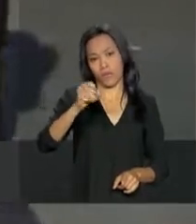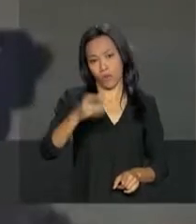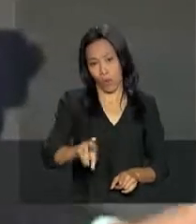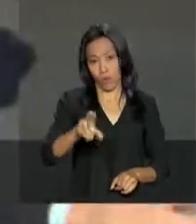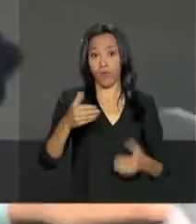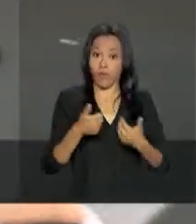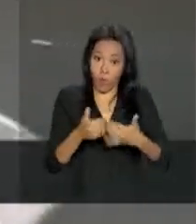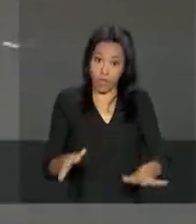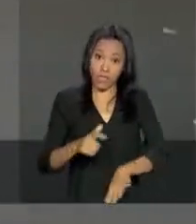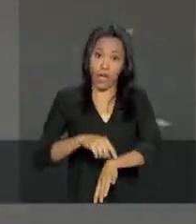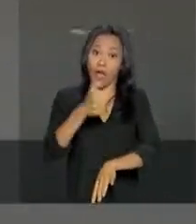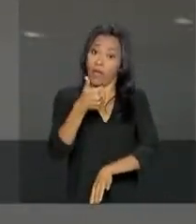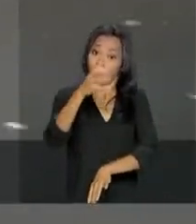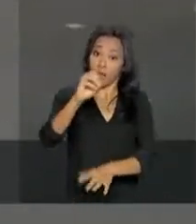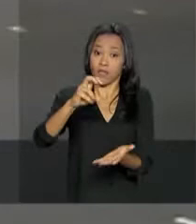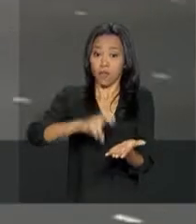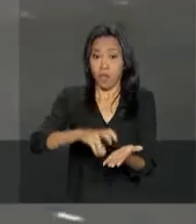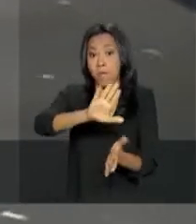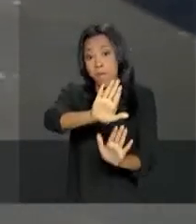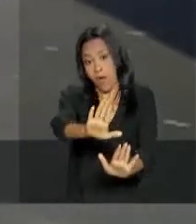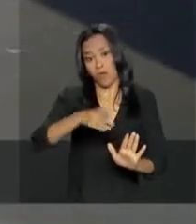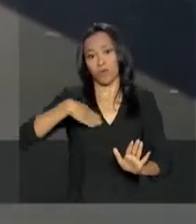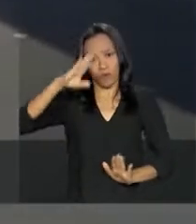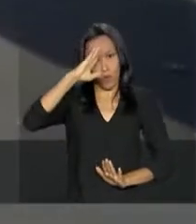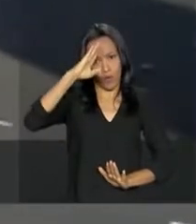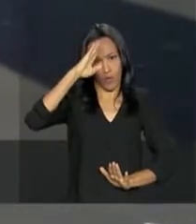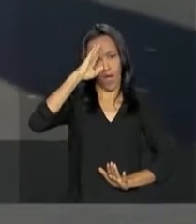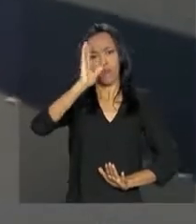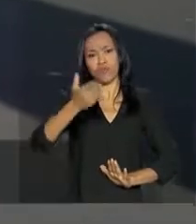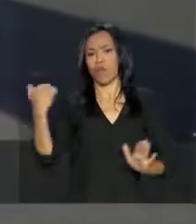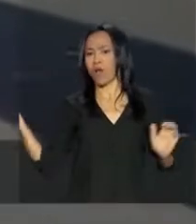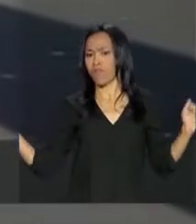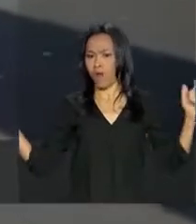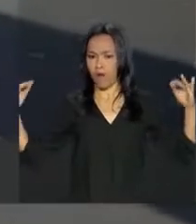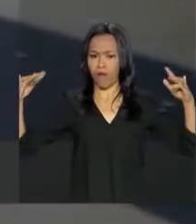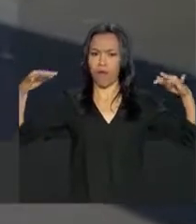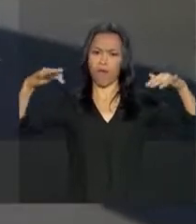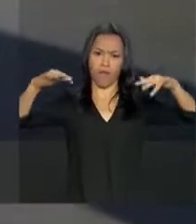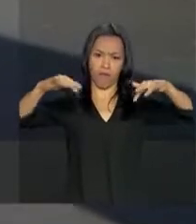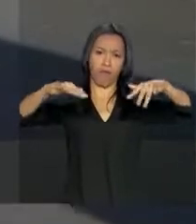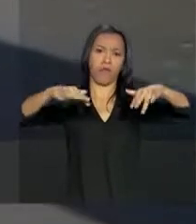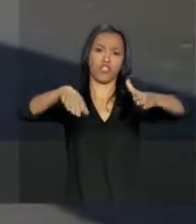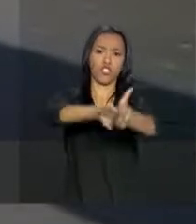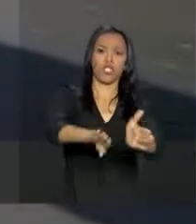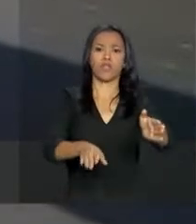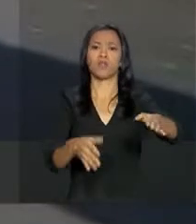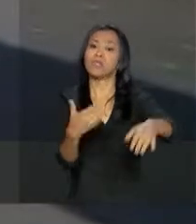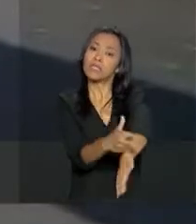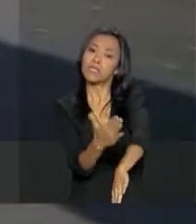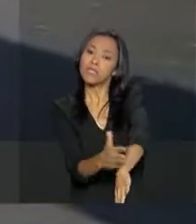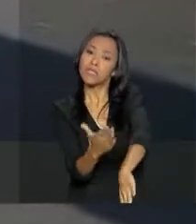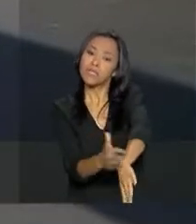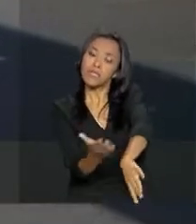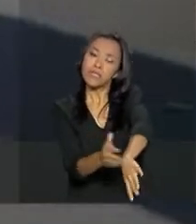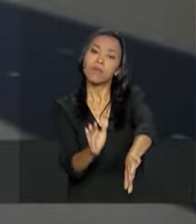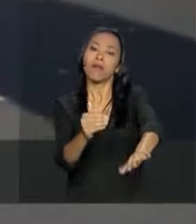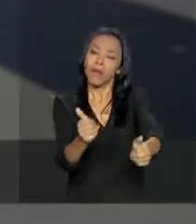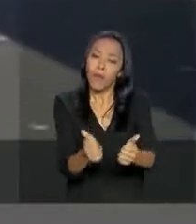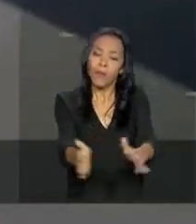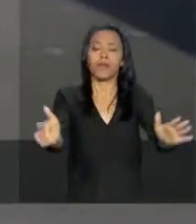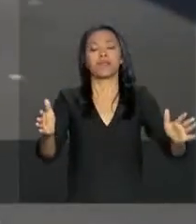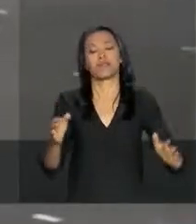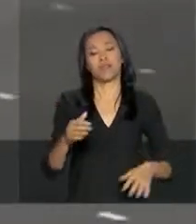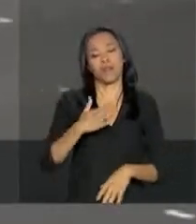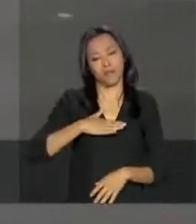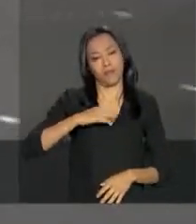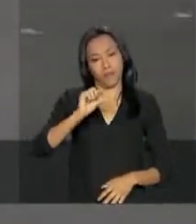mas aqui no quartel-general os soldados já estão prontos aqui, as tropas já estão ensaiando para esse evento que começa